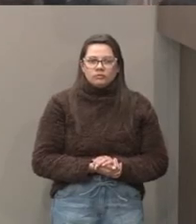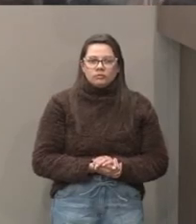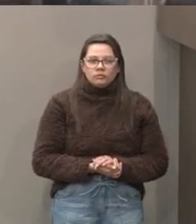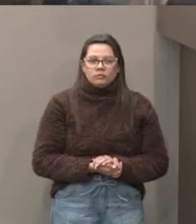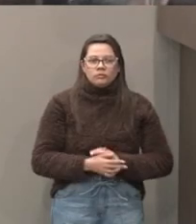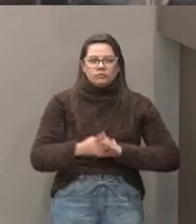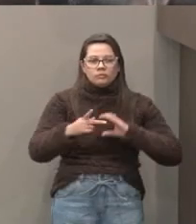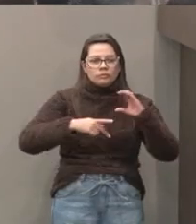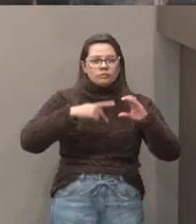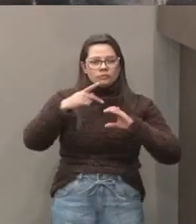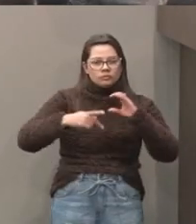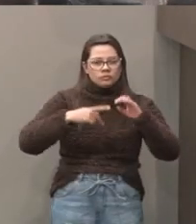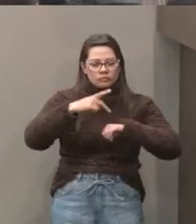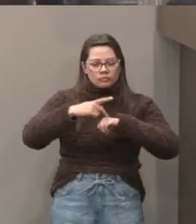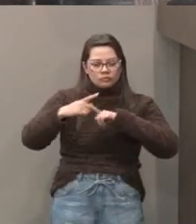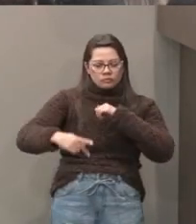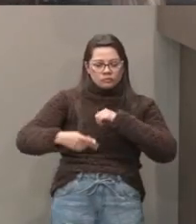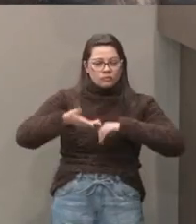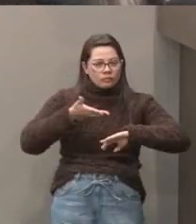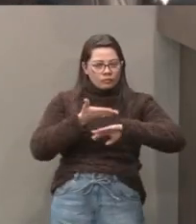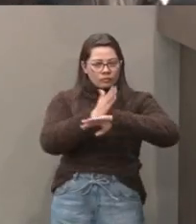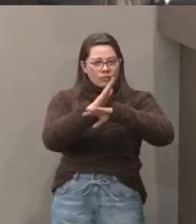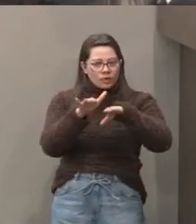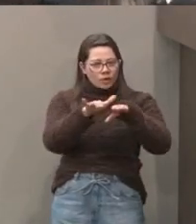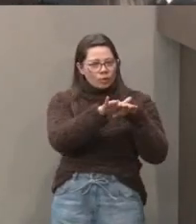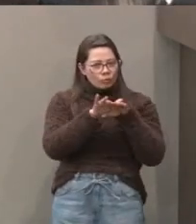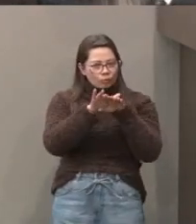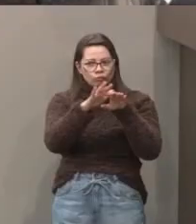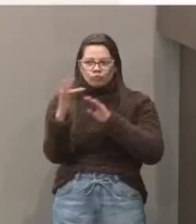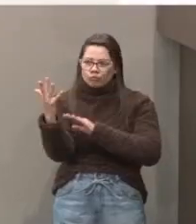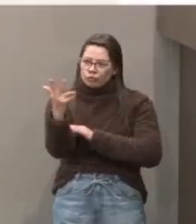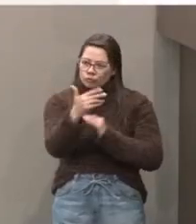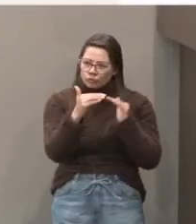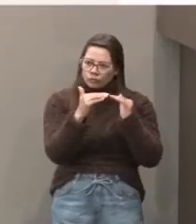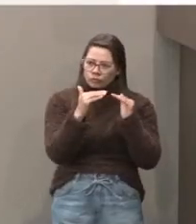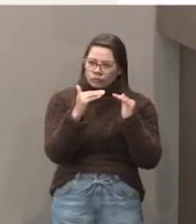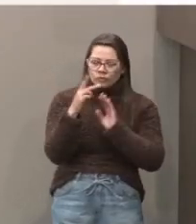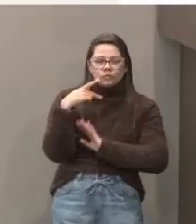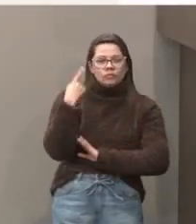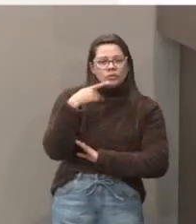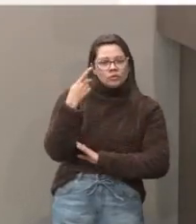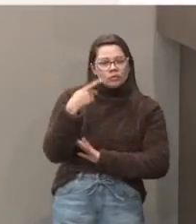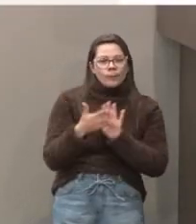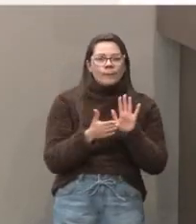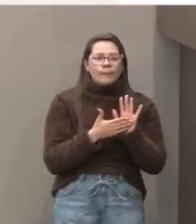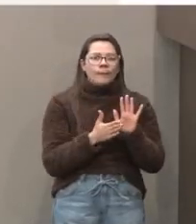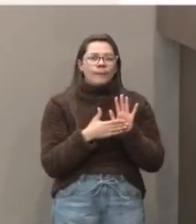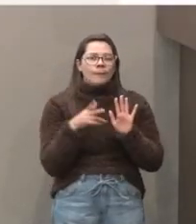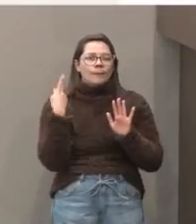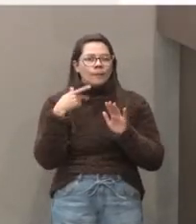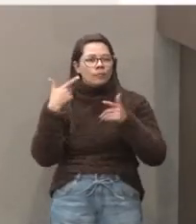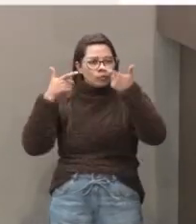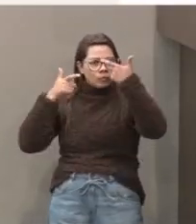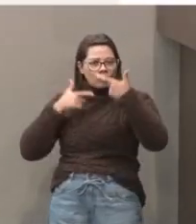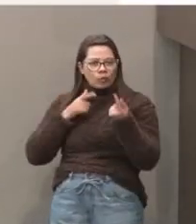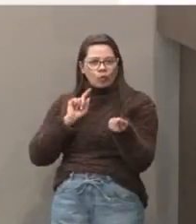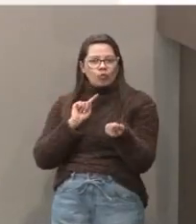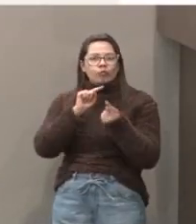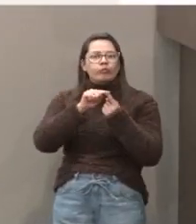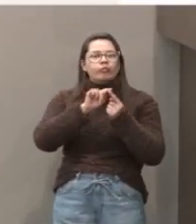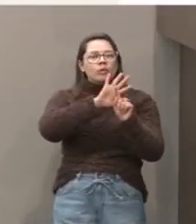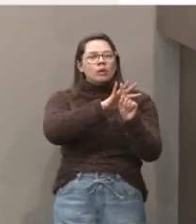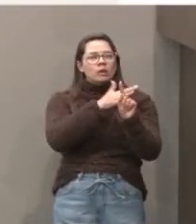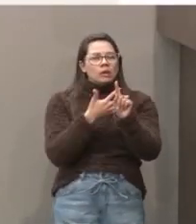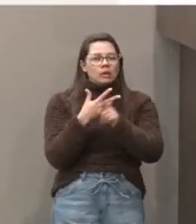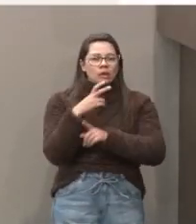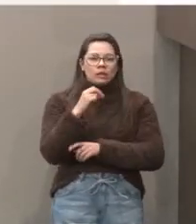A Câmara de Vereadores de Passo Fundo aprovou por unanimidade a proposição da vereadora Ada Munareto com a finalidade de homenagear